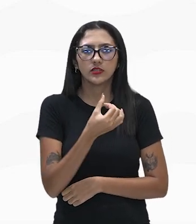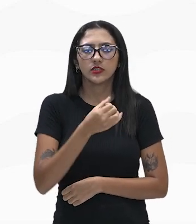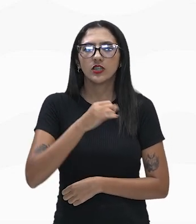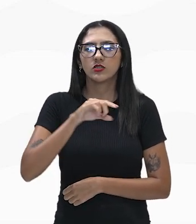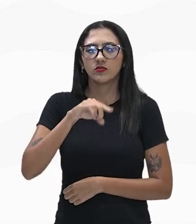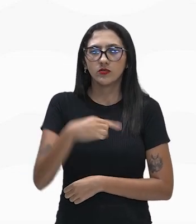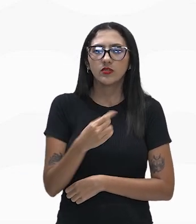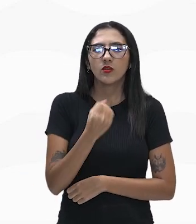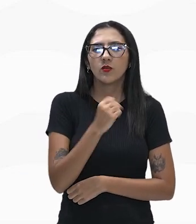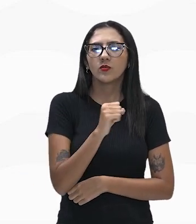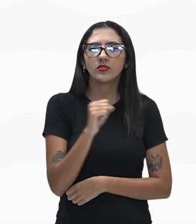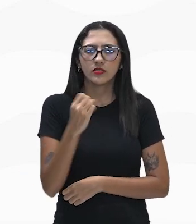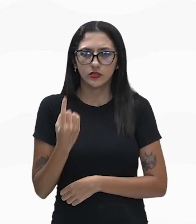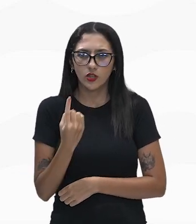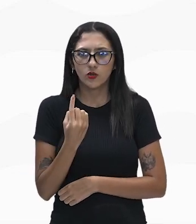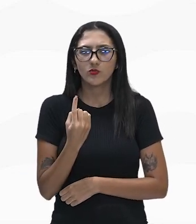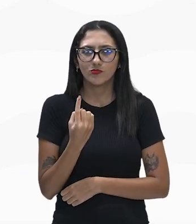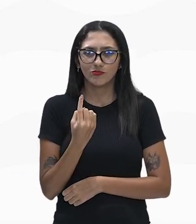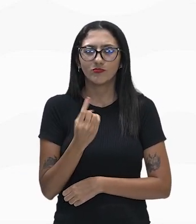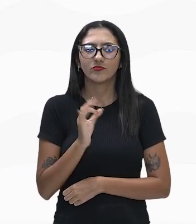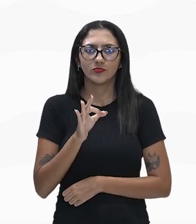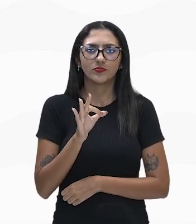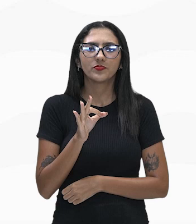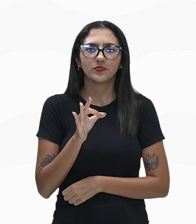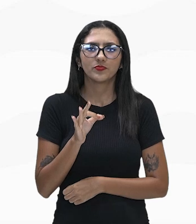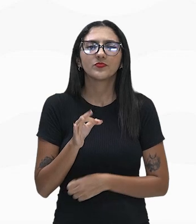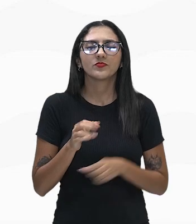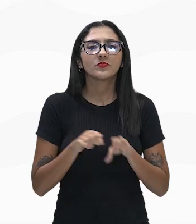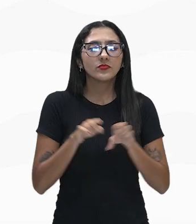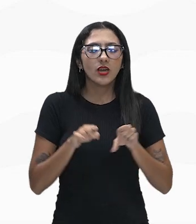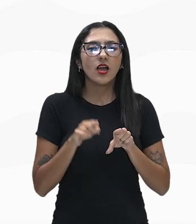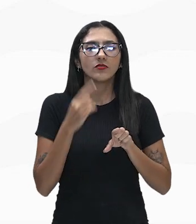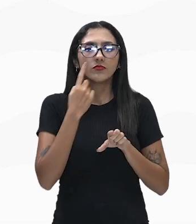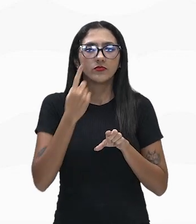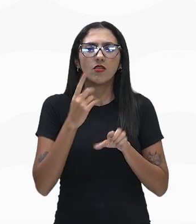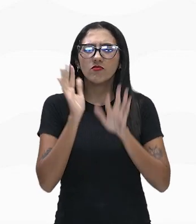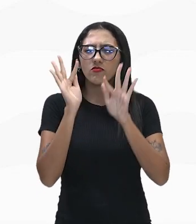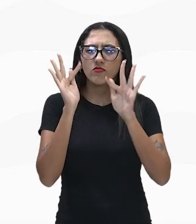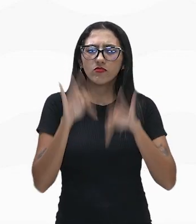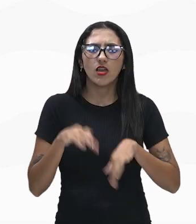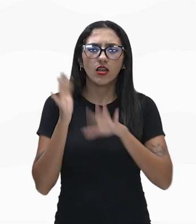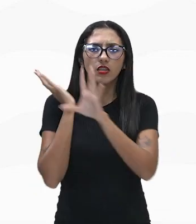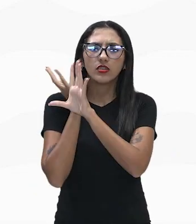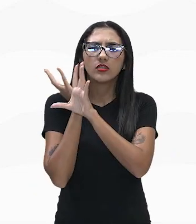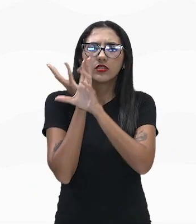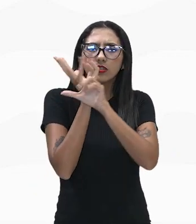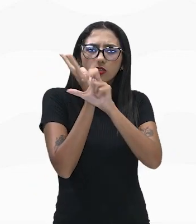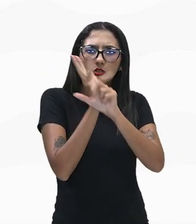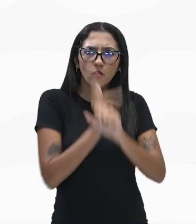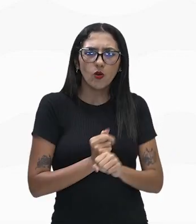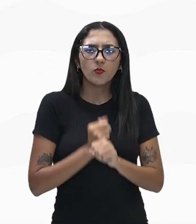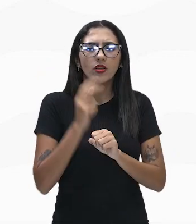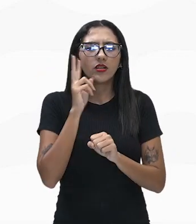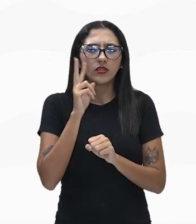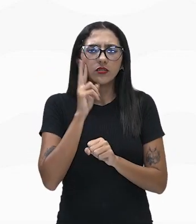92.016 e mais 81 centavos, tá? Então, no final das contas, né, aqueles 70 mil, né, que